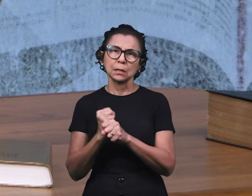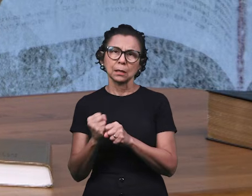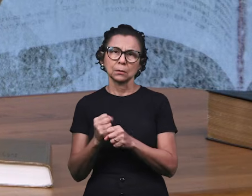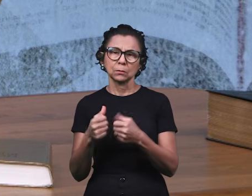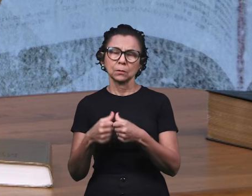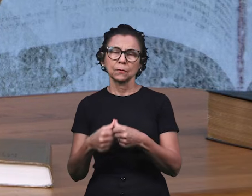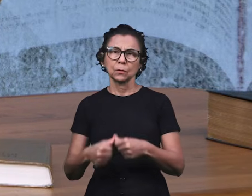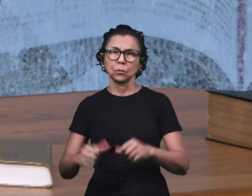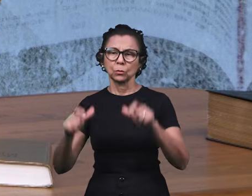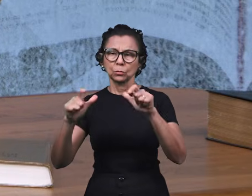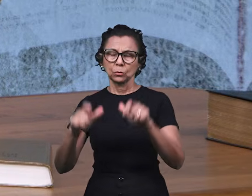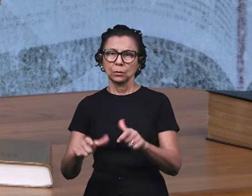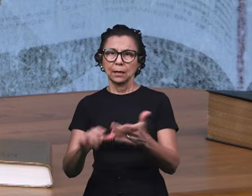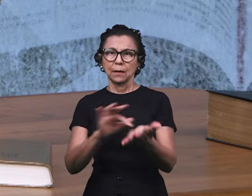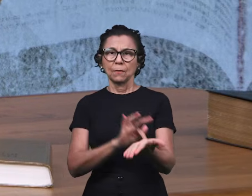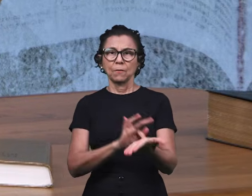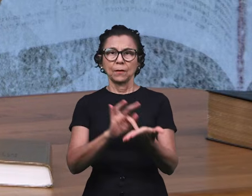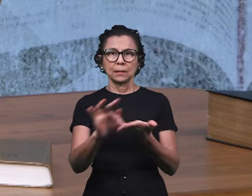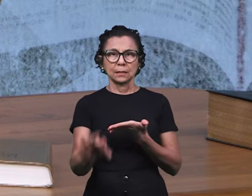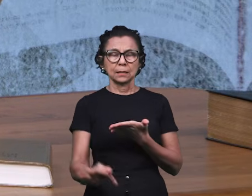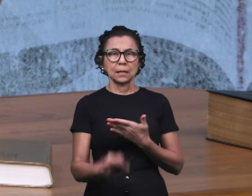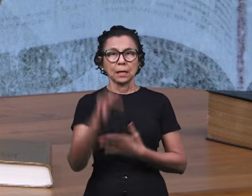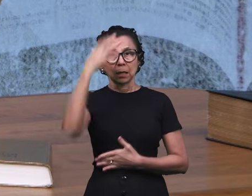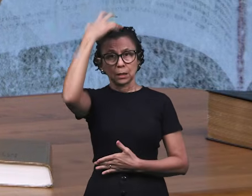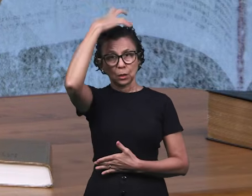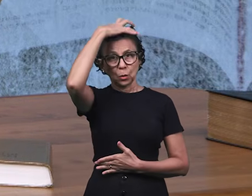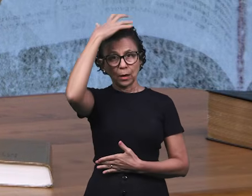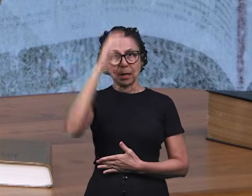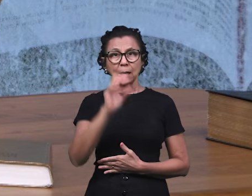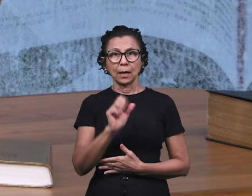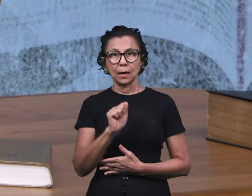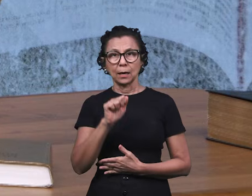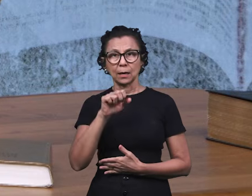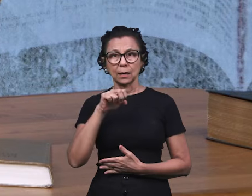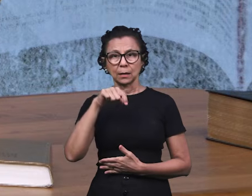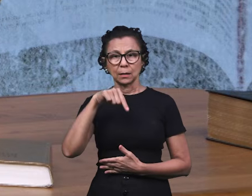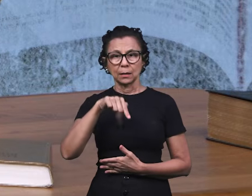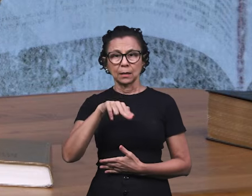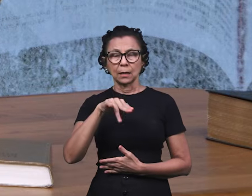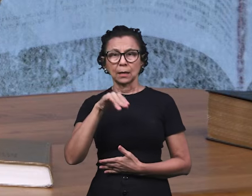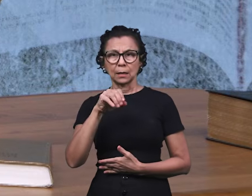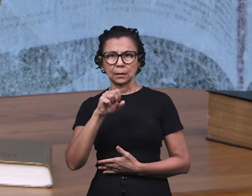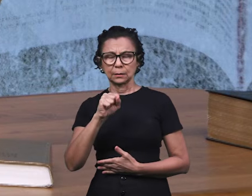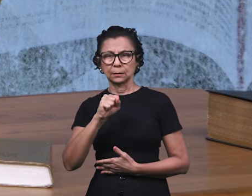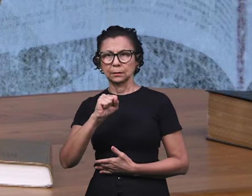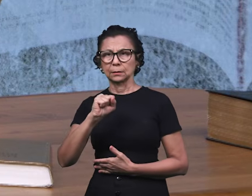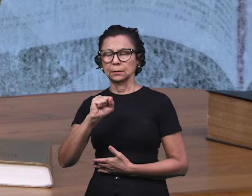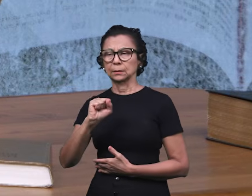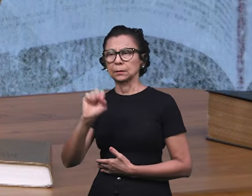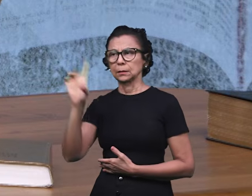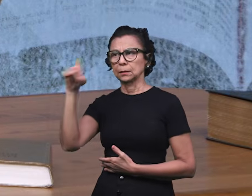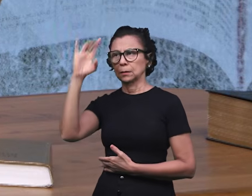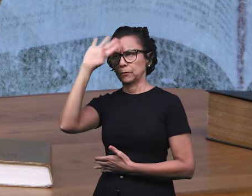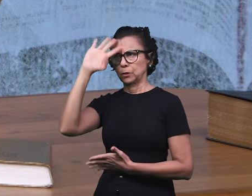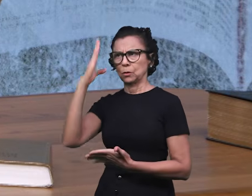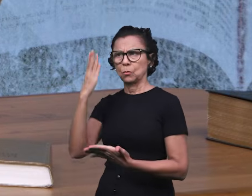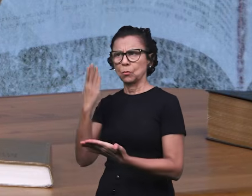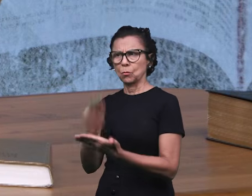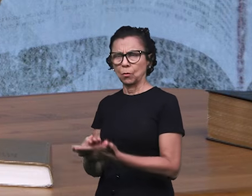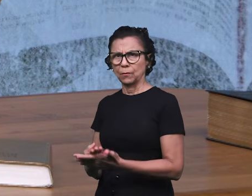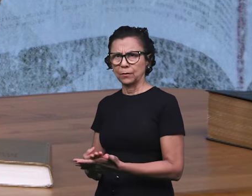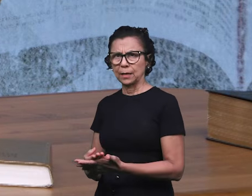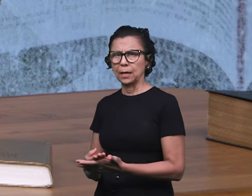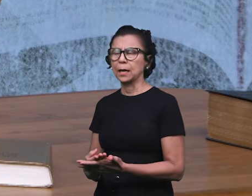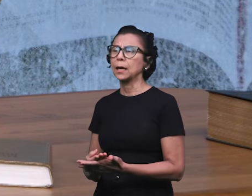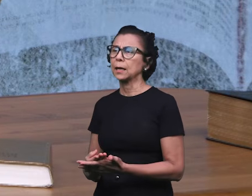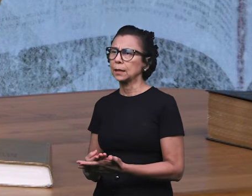filisteus. E Aques confiava em Davi, dizendo: fez-se ele por certo aborrecível